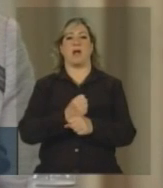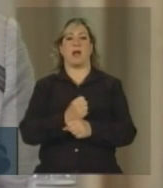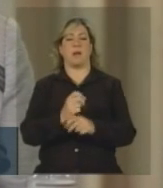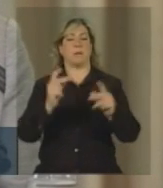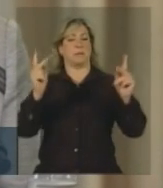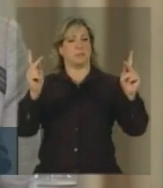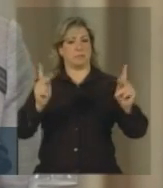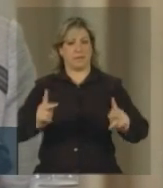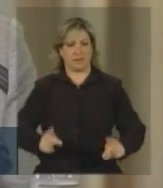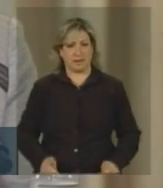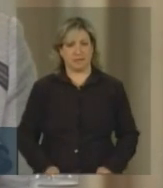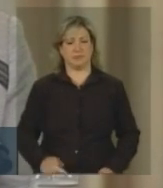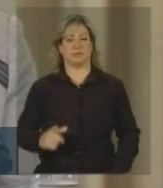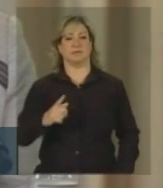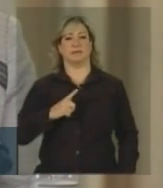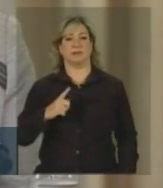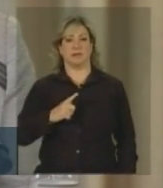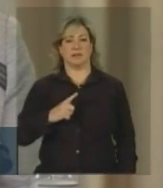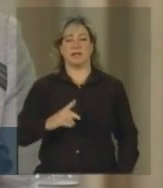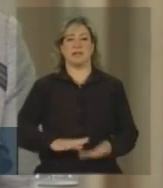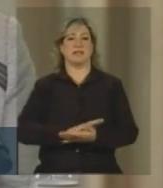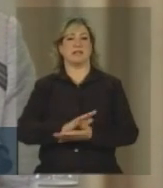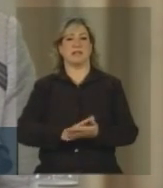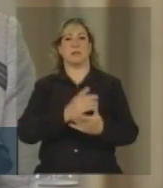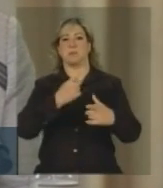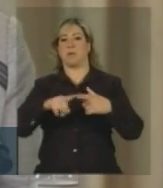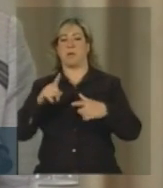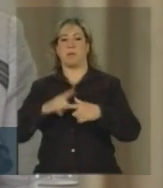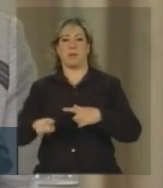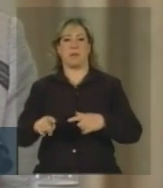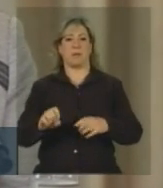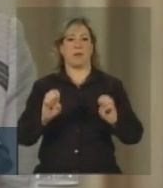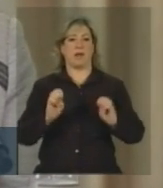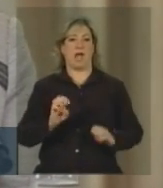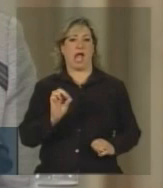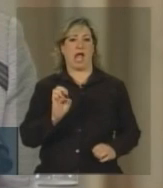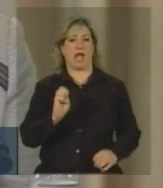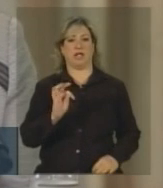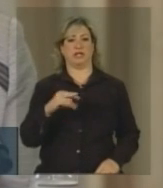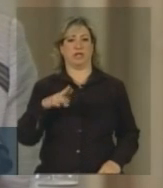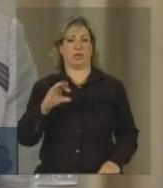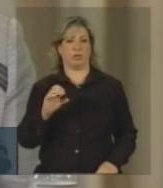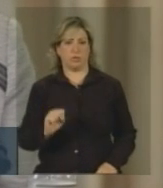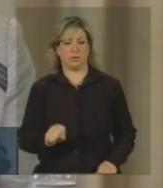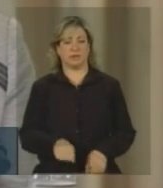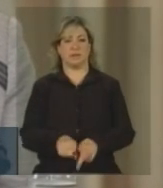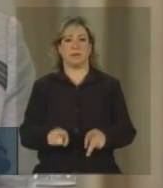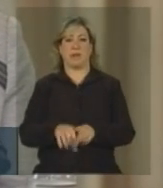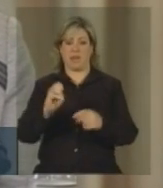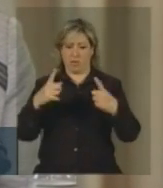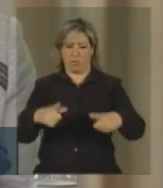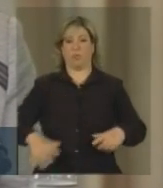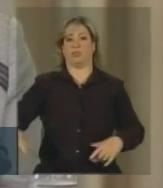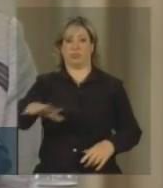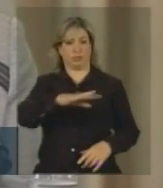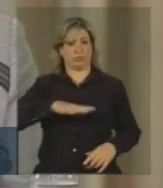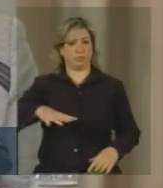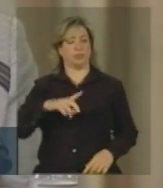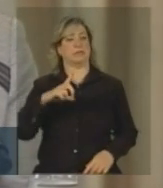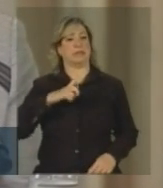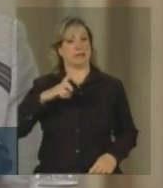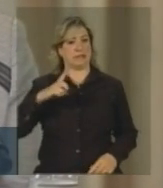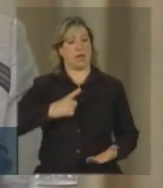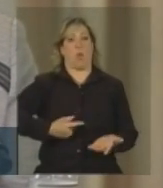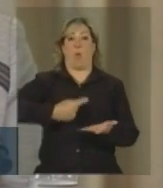região sem conflitos étnicos, é uma região que tem um